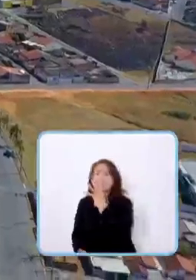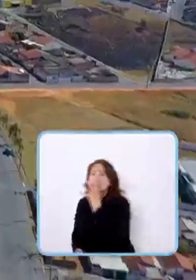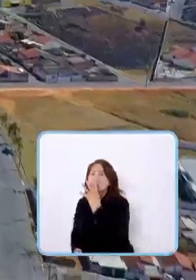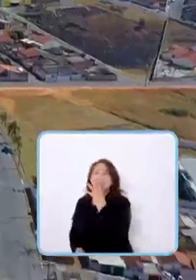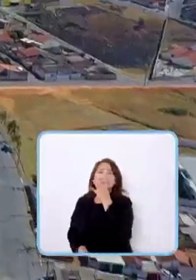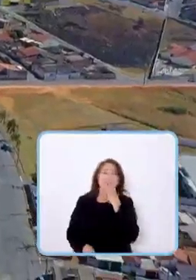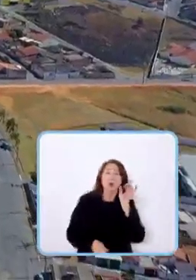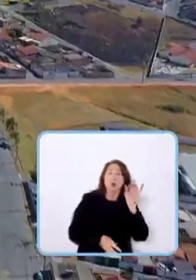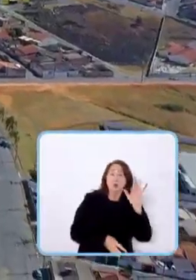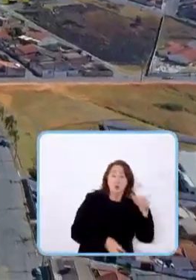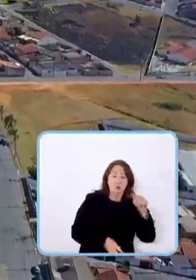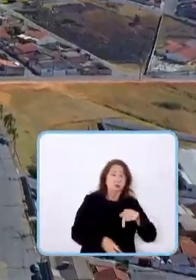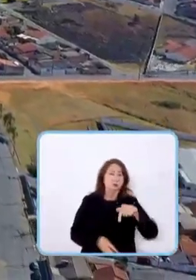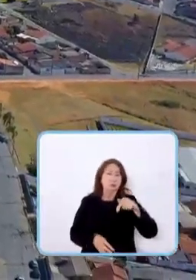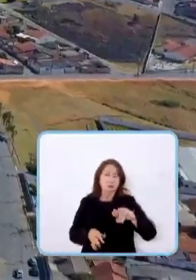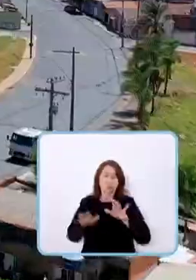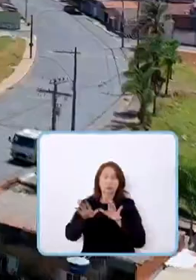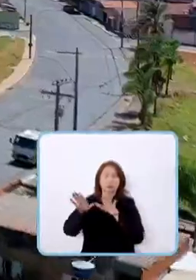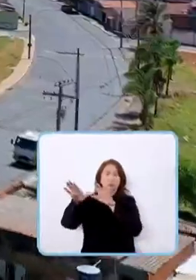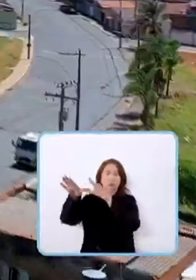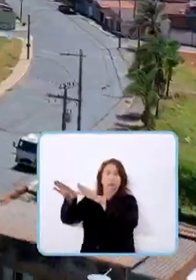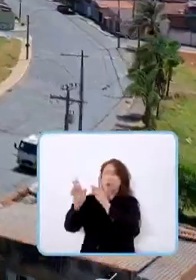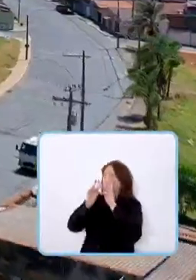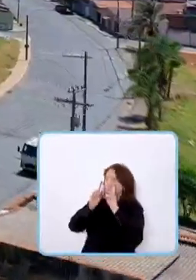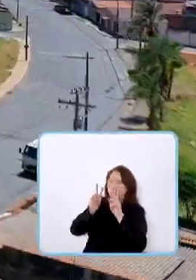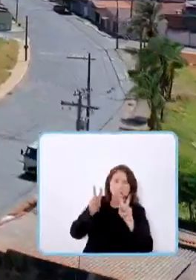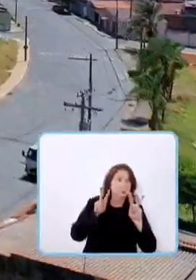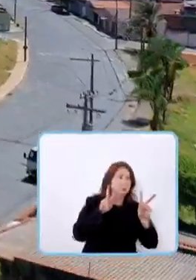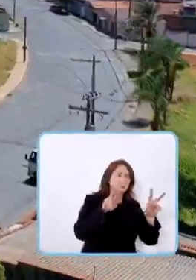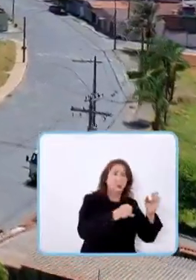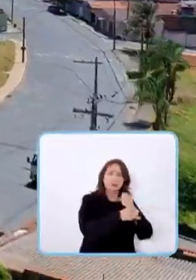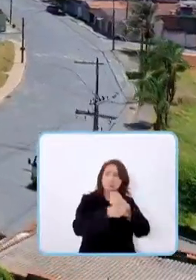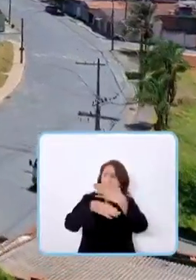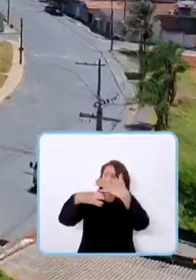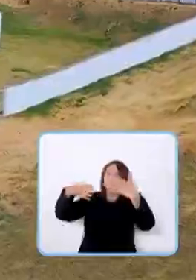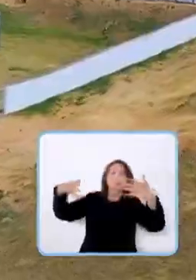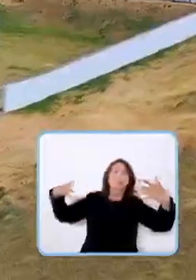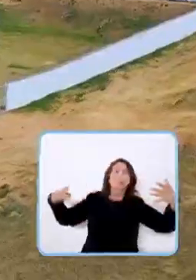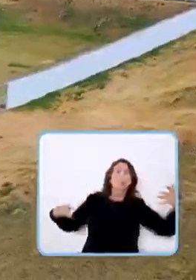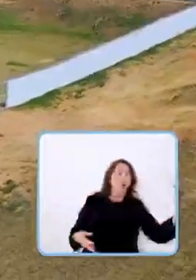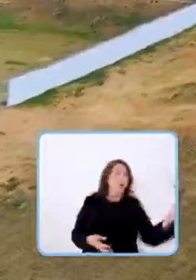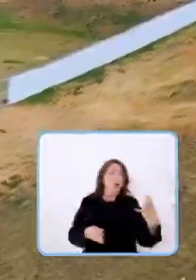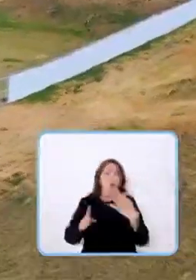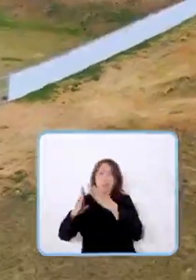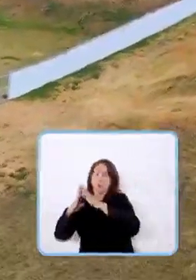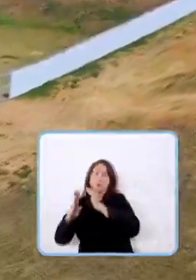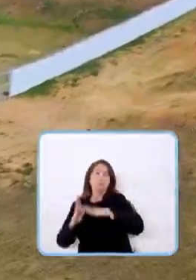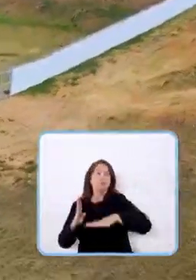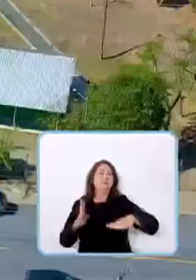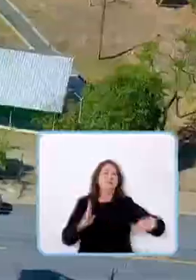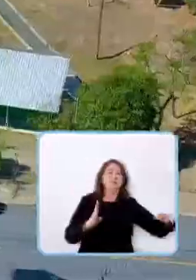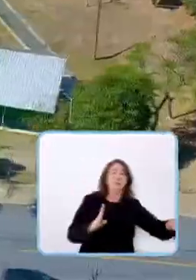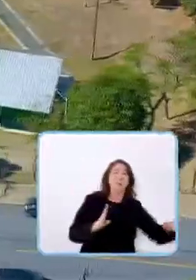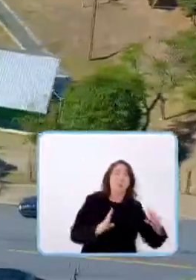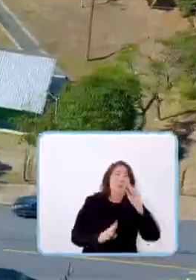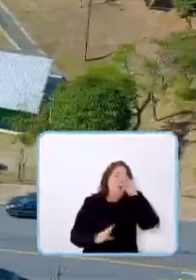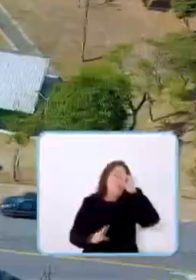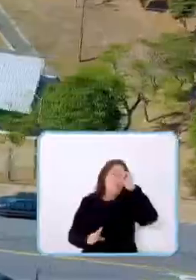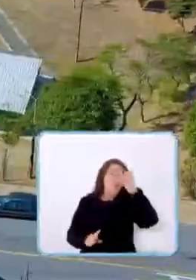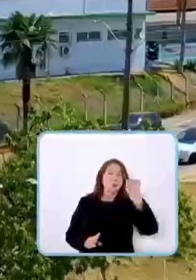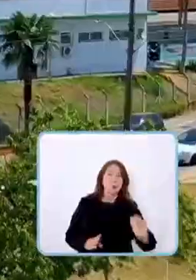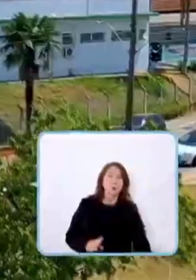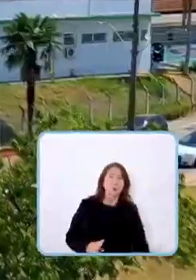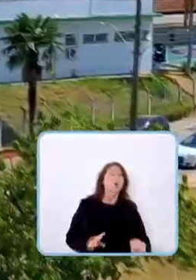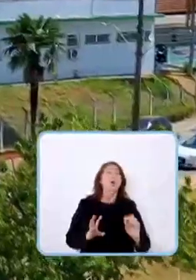Só aqui nessa região do conjunto habitacional, a gente pode ver que muita coisa aconteceu. como a nova creche Santa Terezinha, a Policlínica